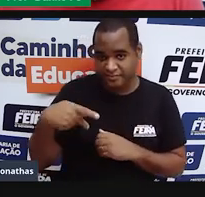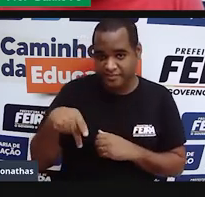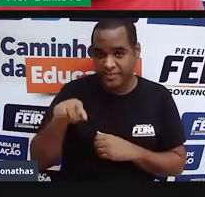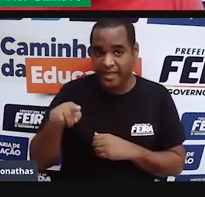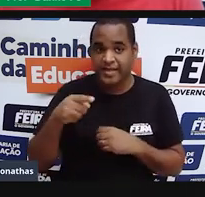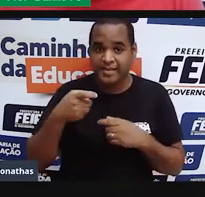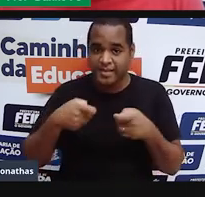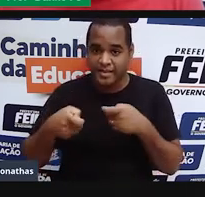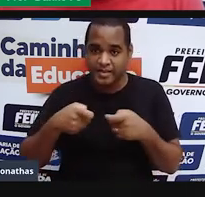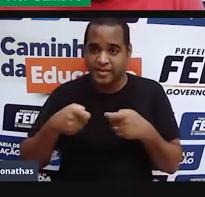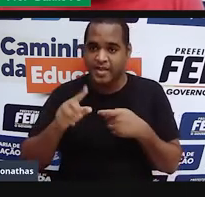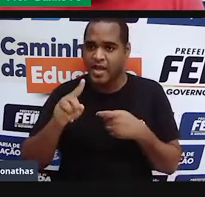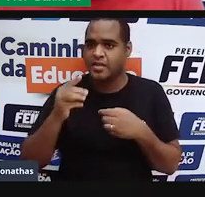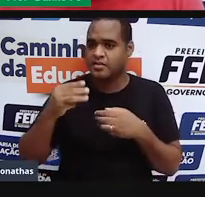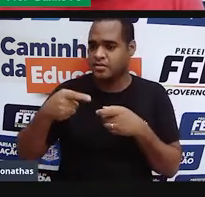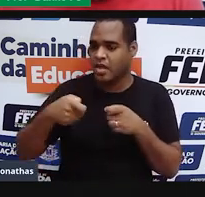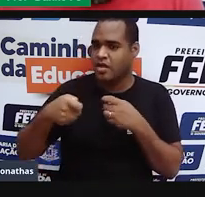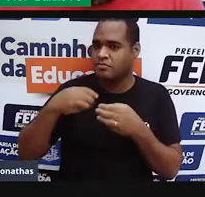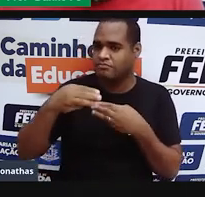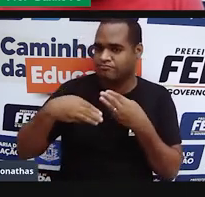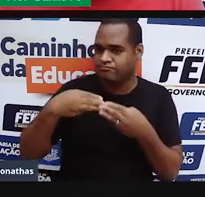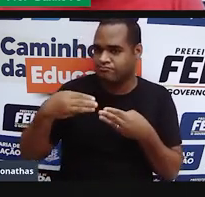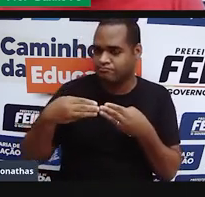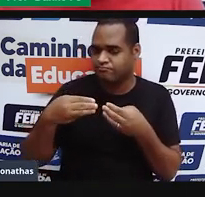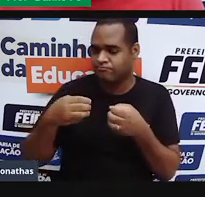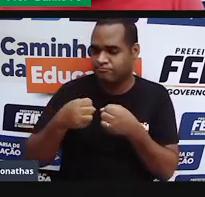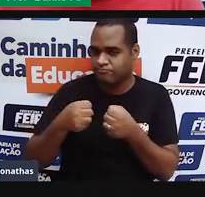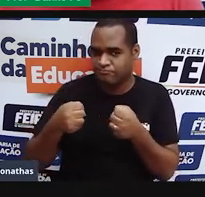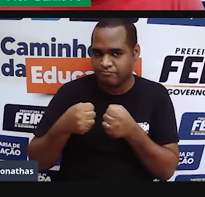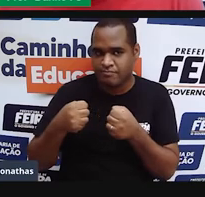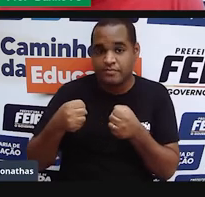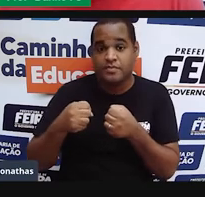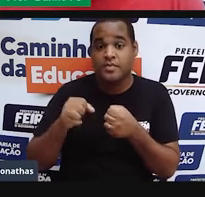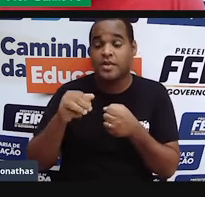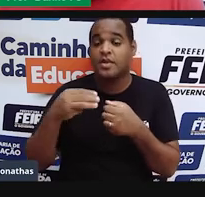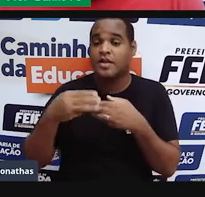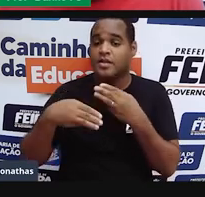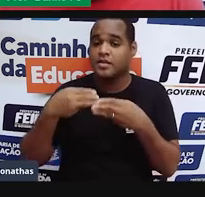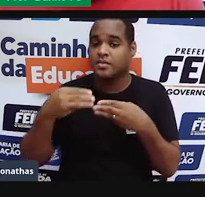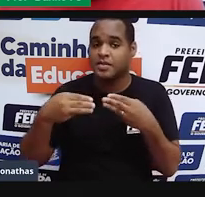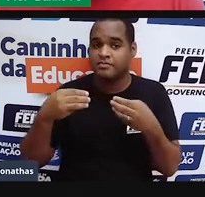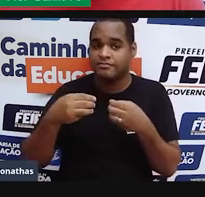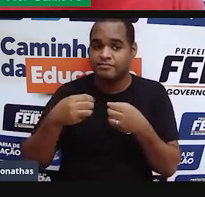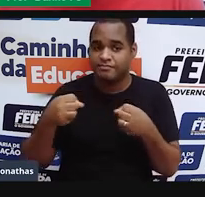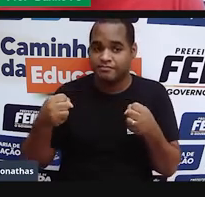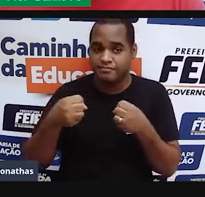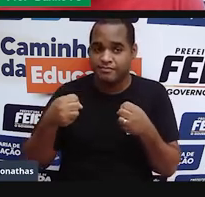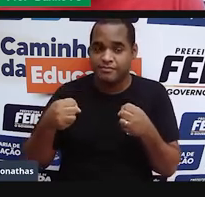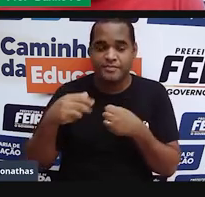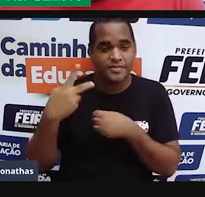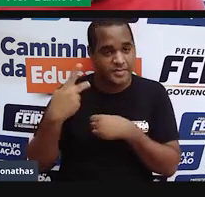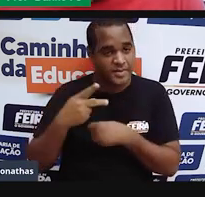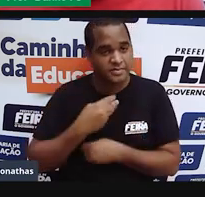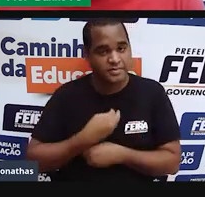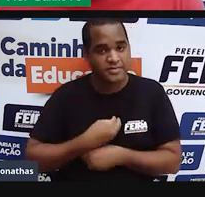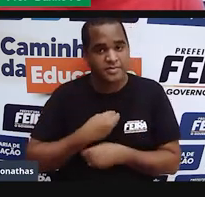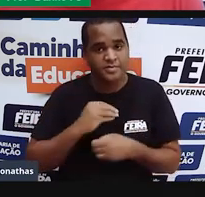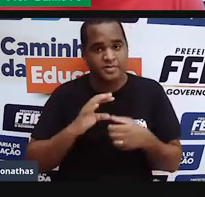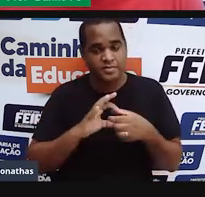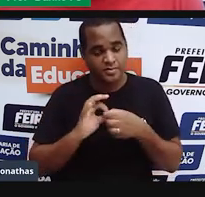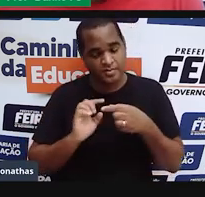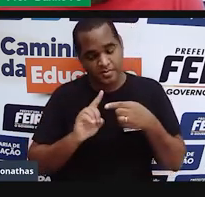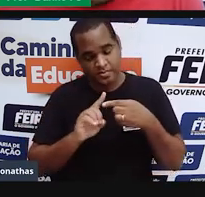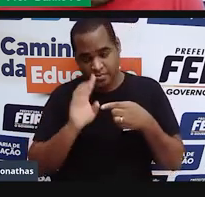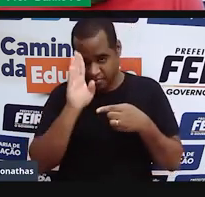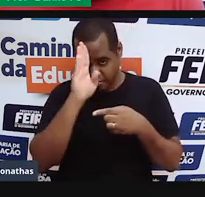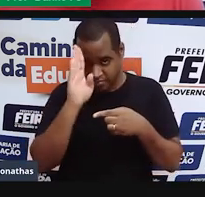do Paraguai, é a Guerra da Tríplice Aliança. E o que é a Tríplice Aliança? A Tríplice Aliança foi a aliança que aconteceu